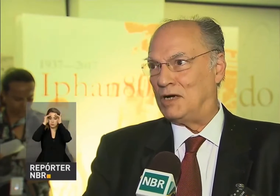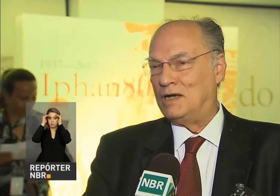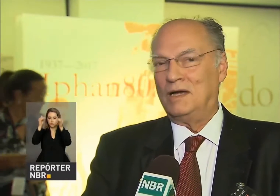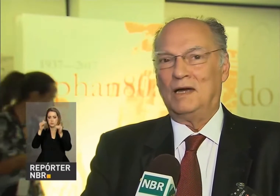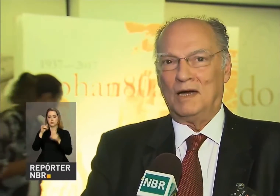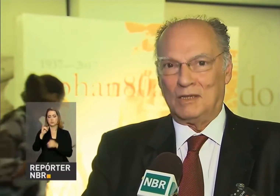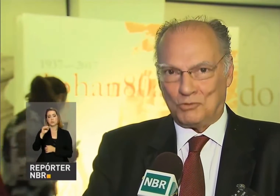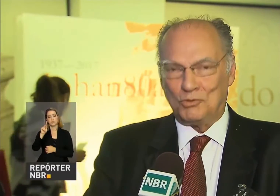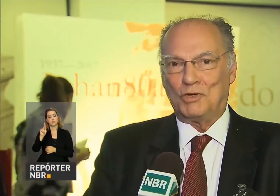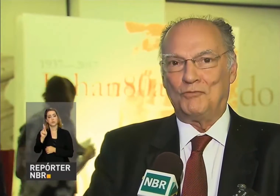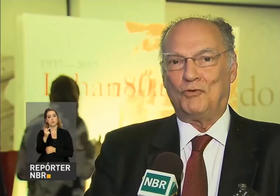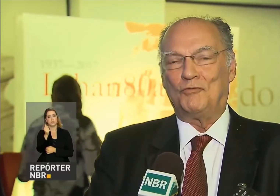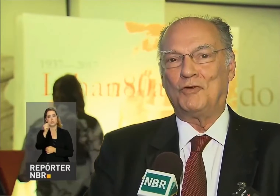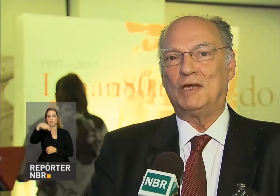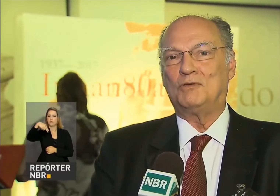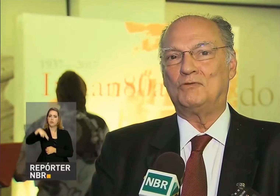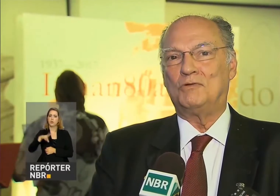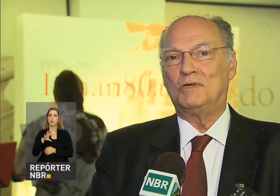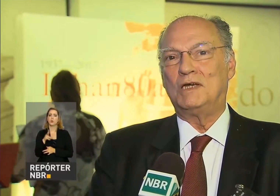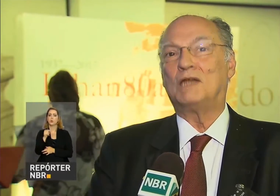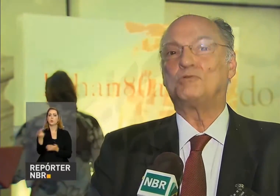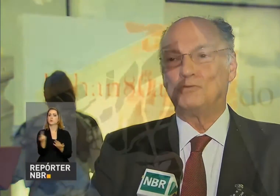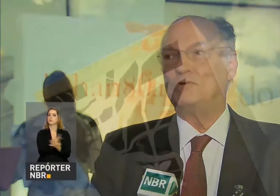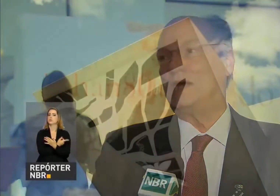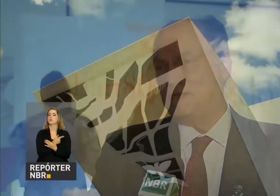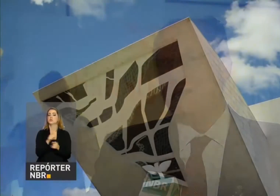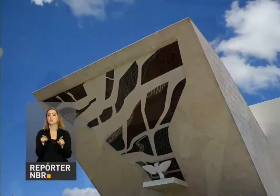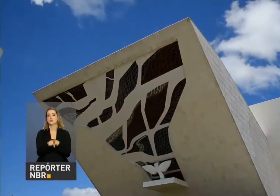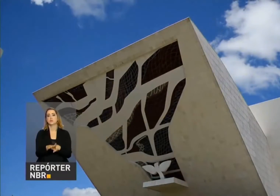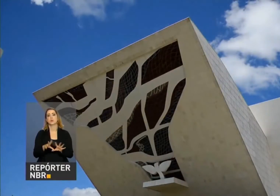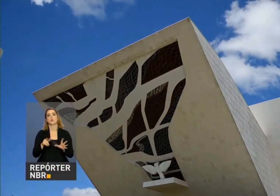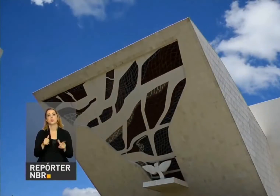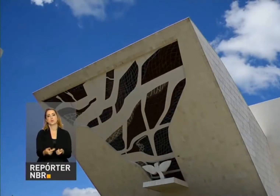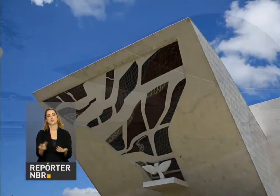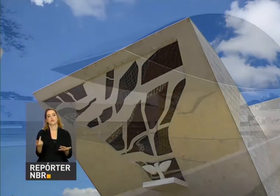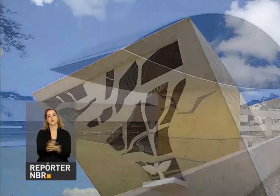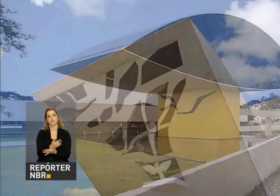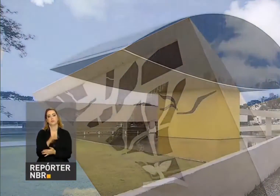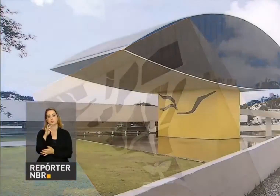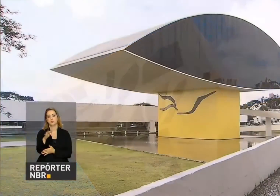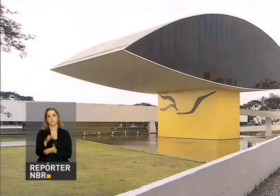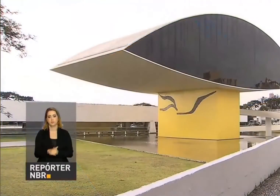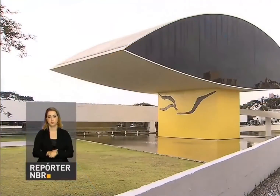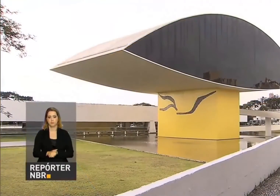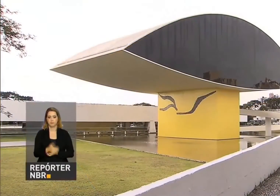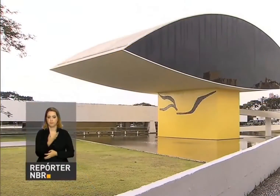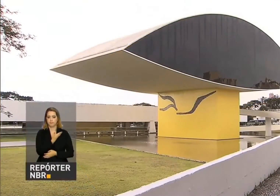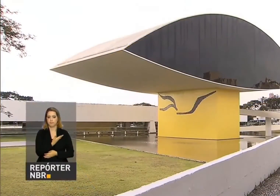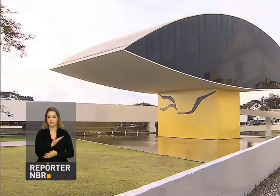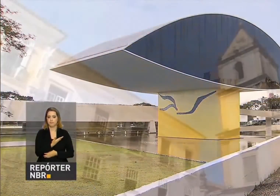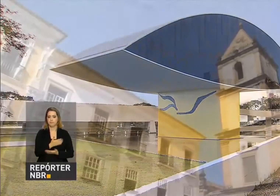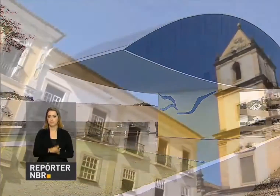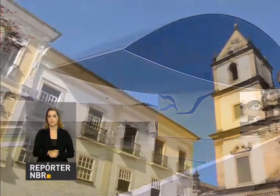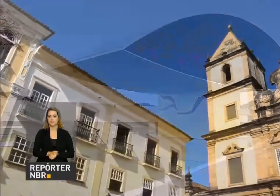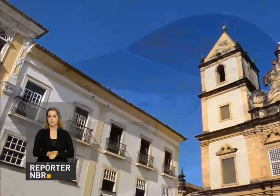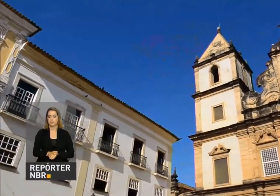ao IPHAN, a tudo que foi feito e a tudo que ainda vai fazer.